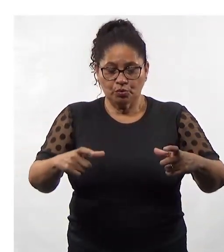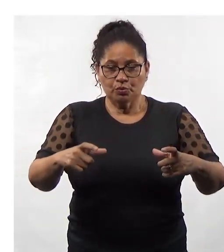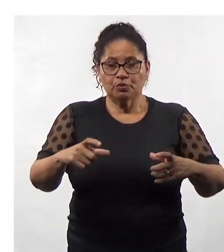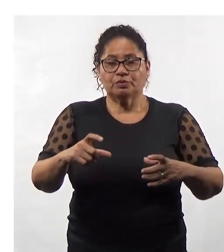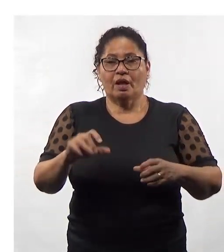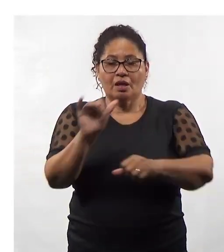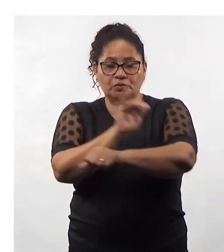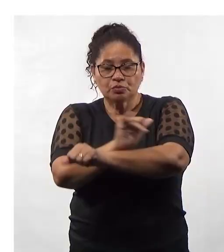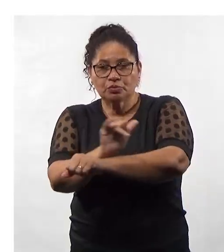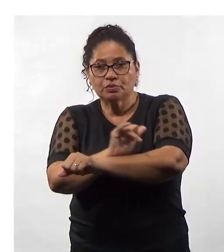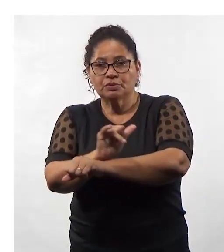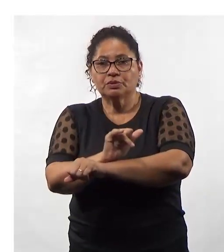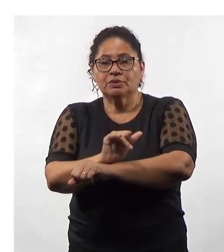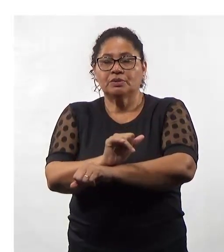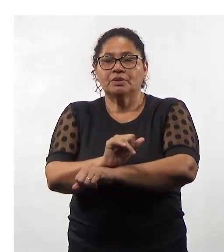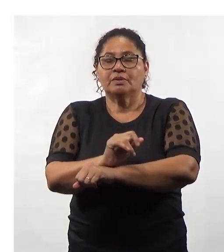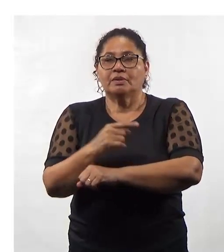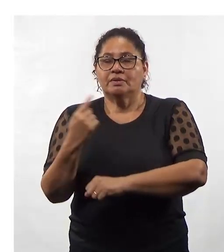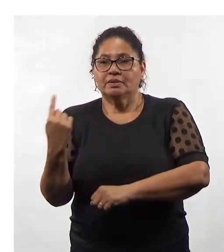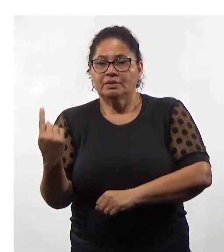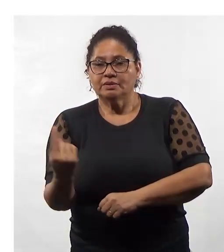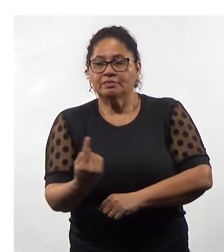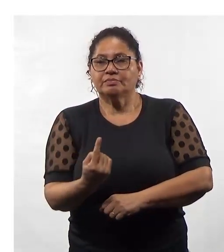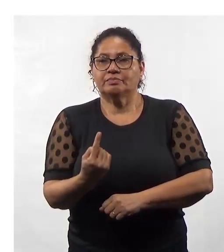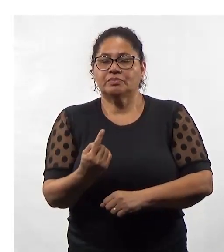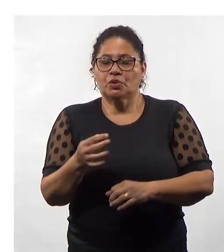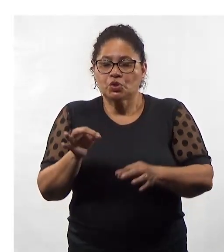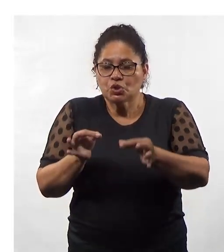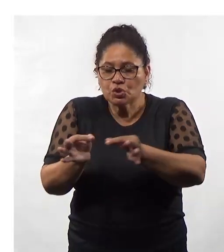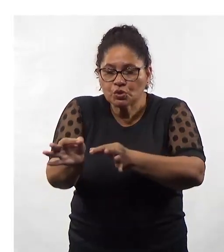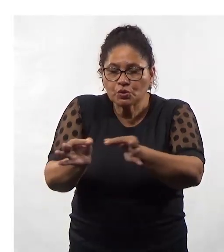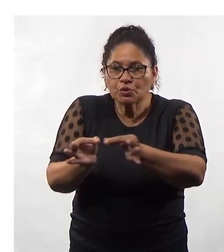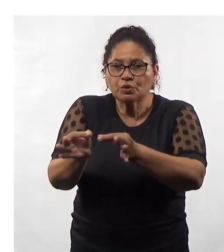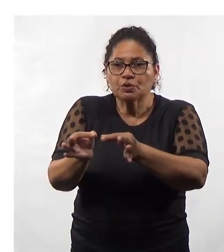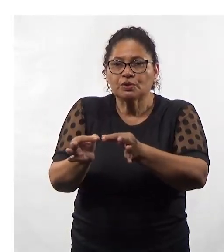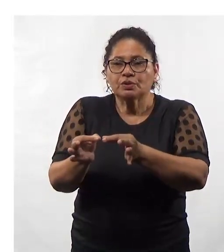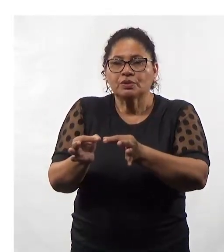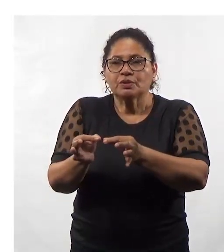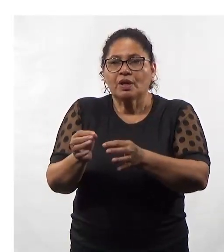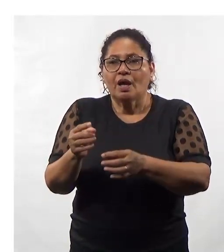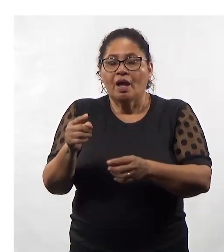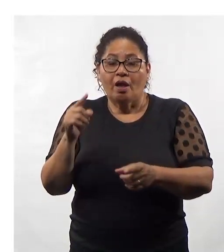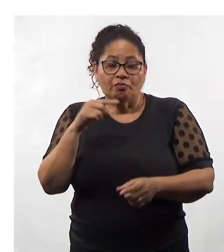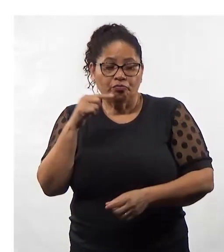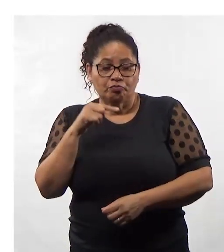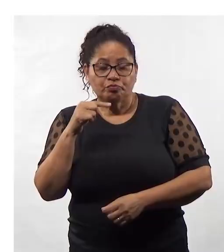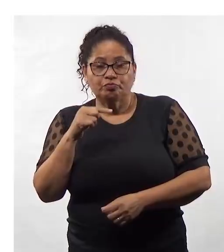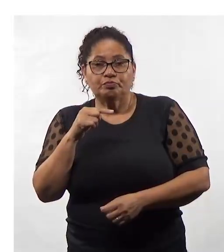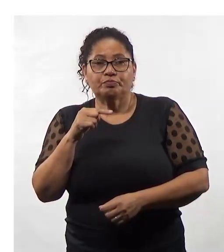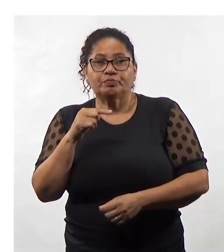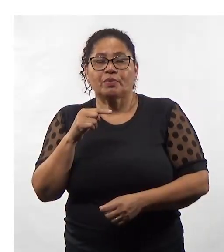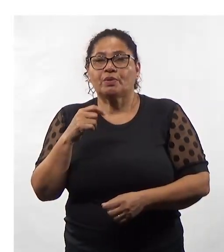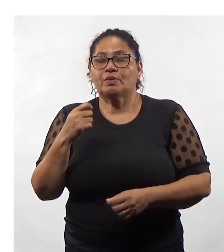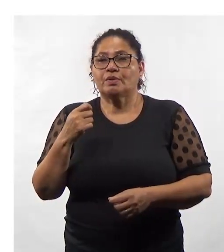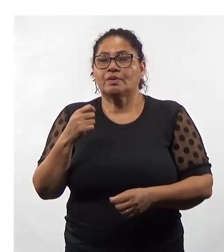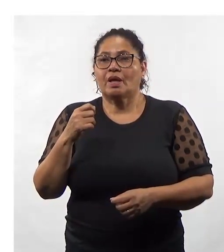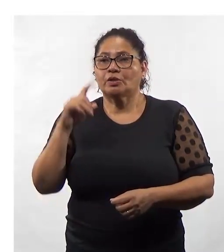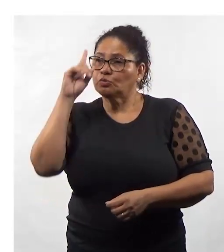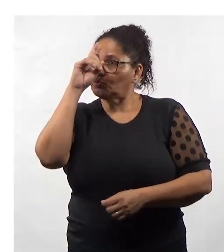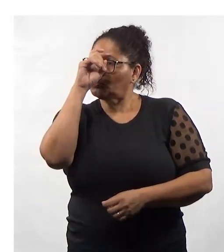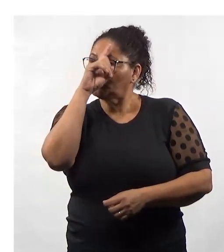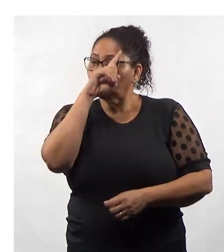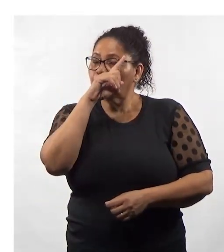cestas estratégicas, para que a gente organizem. Vejam essa aqui que seria